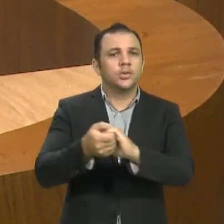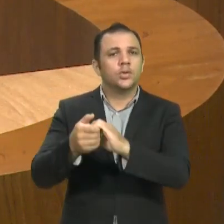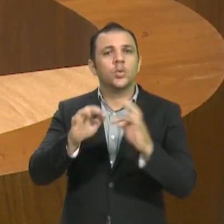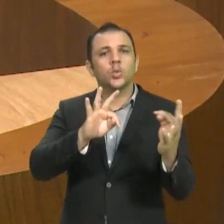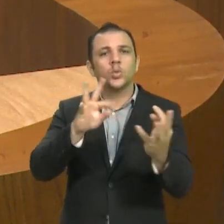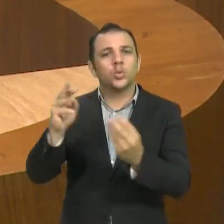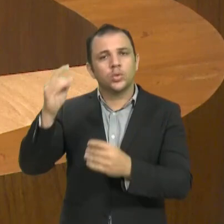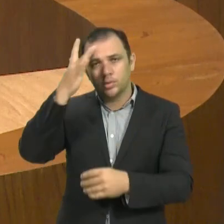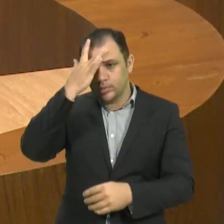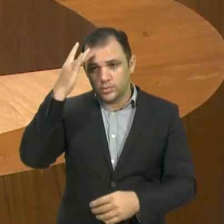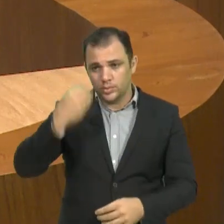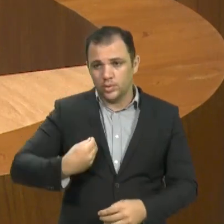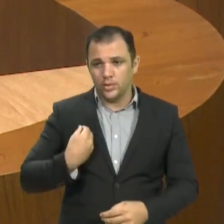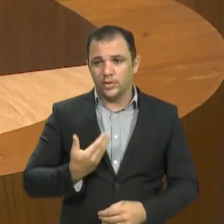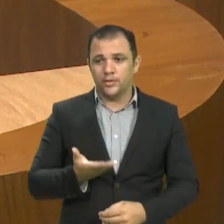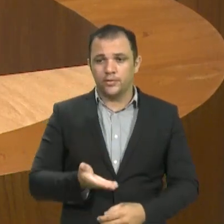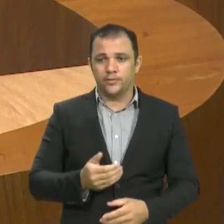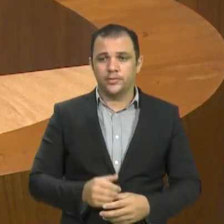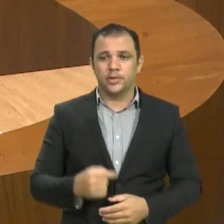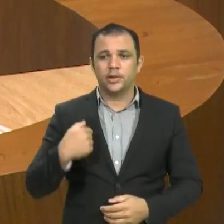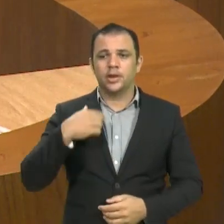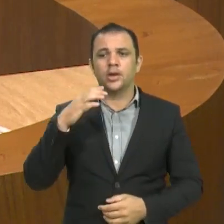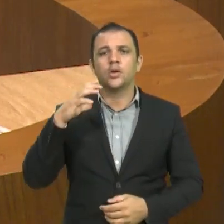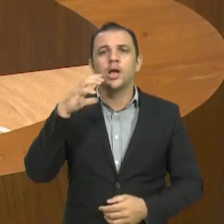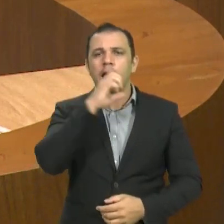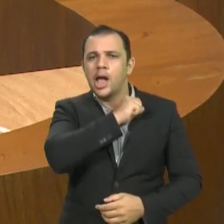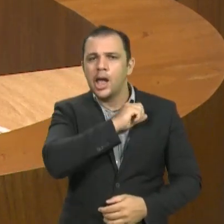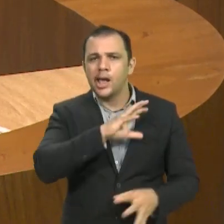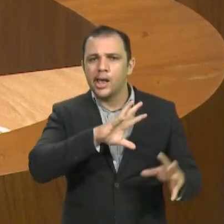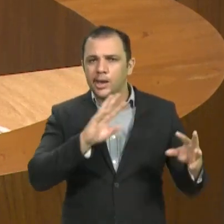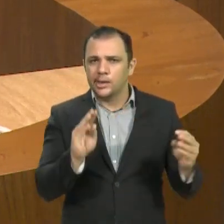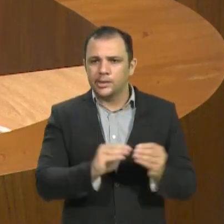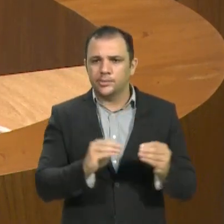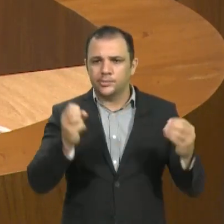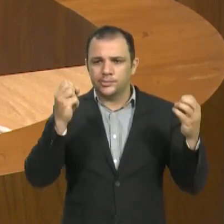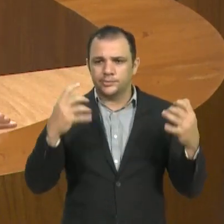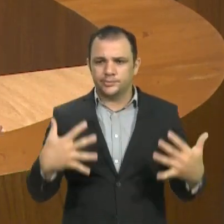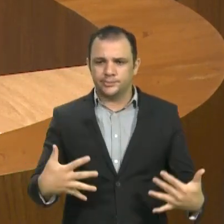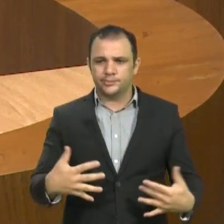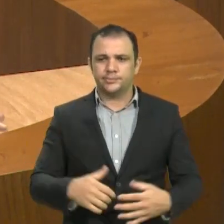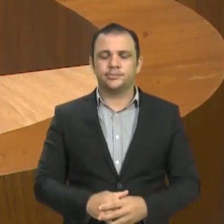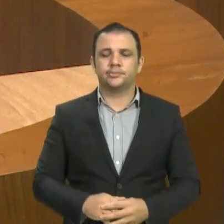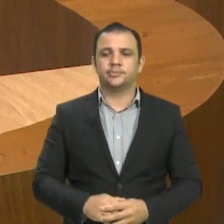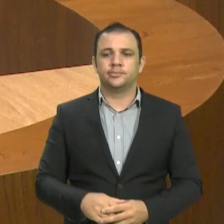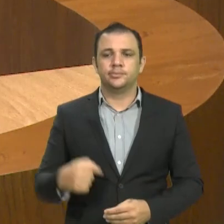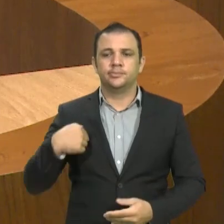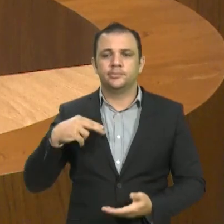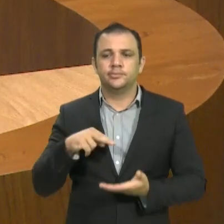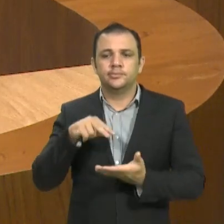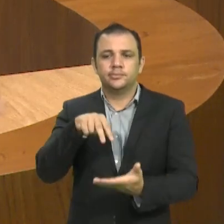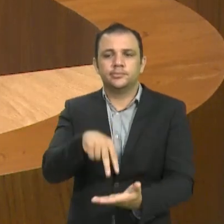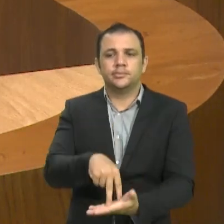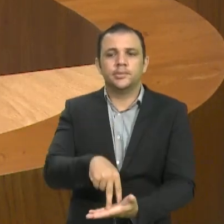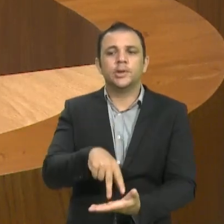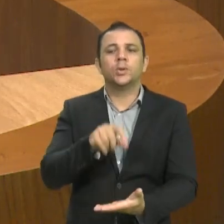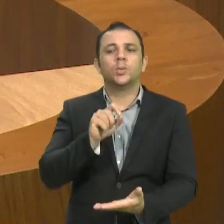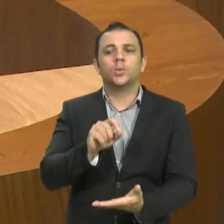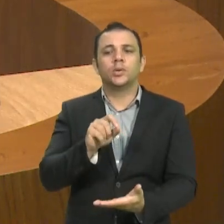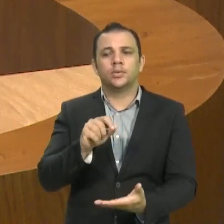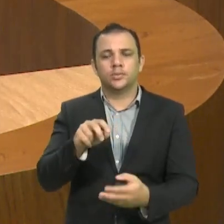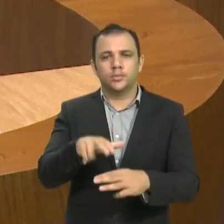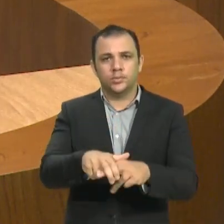Eu vou ser breve aqui hoje na tribuna. O motivo da minha presença aqui vão ser somente